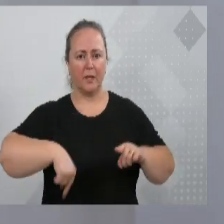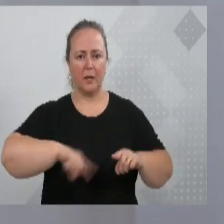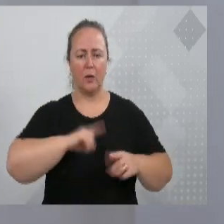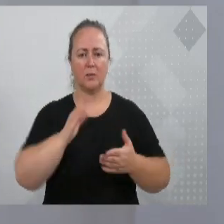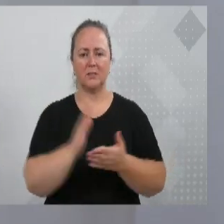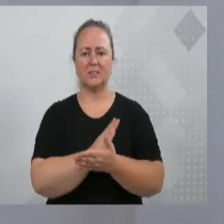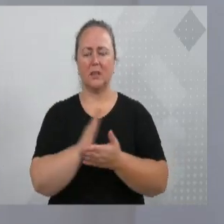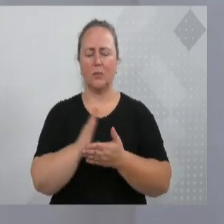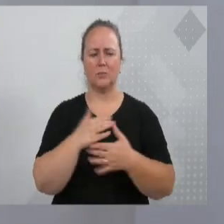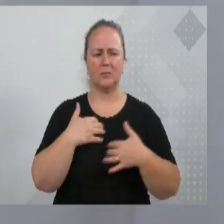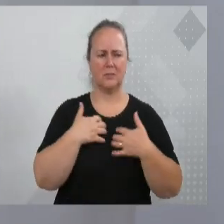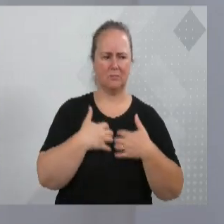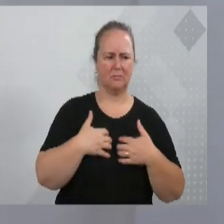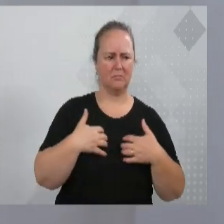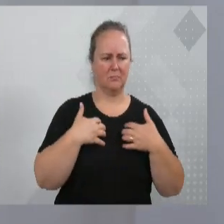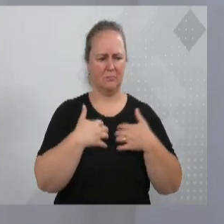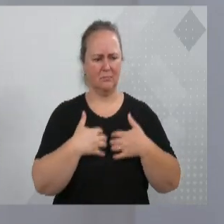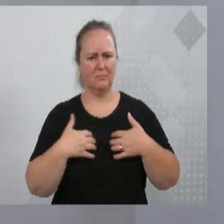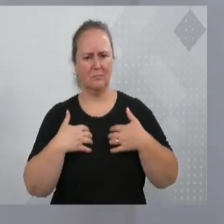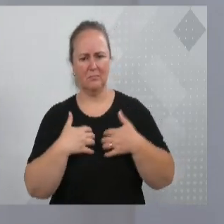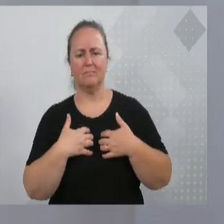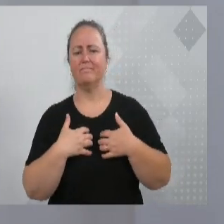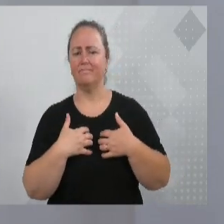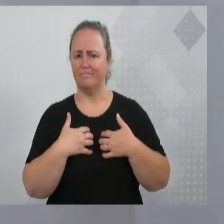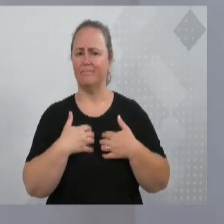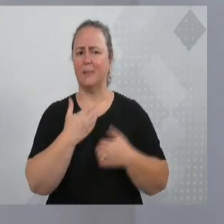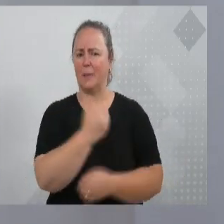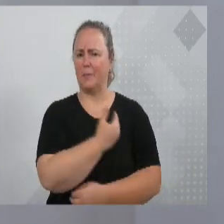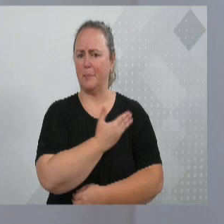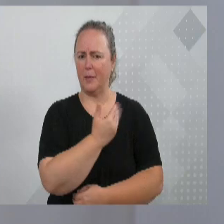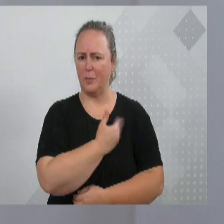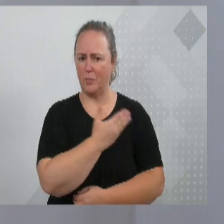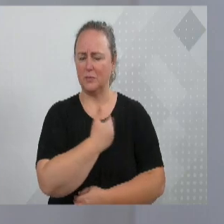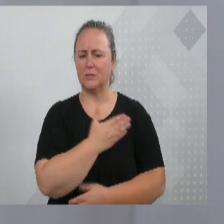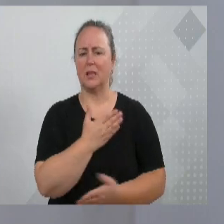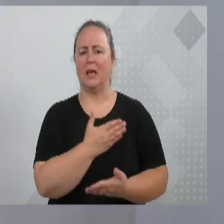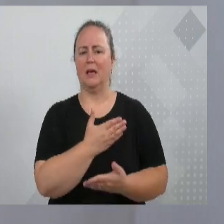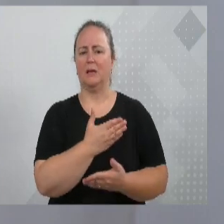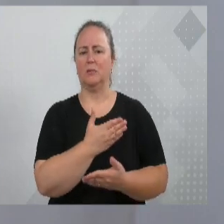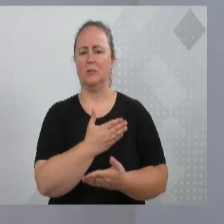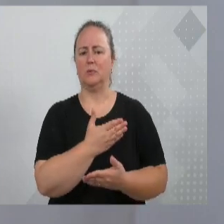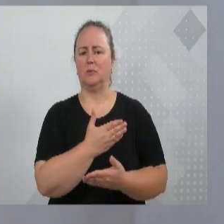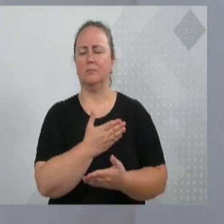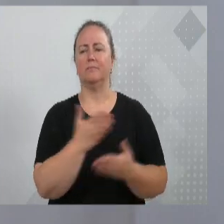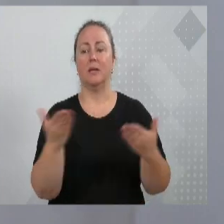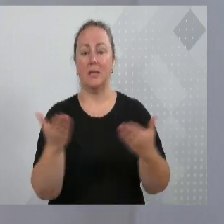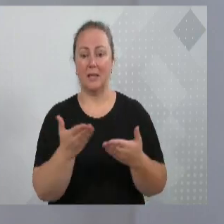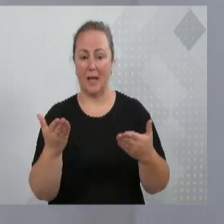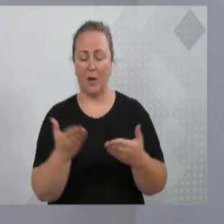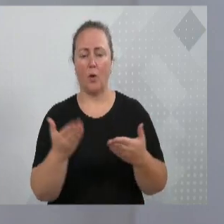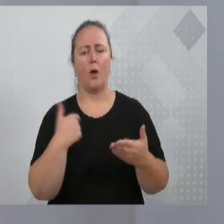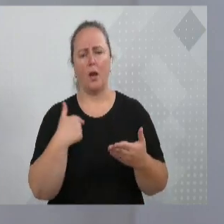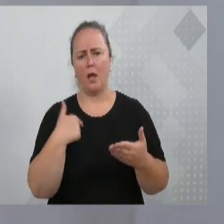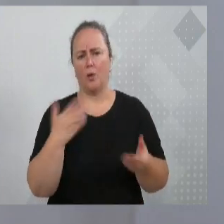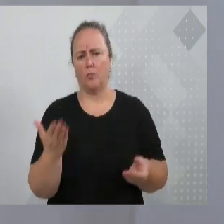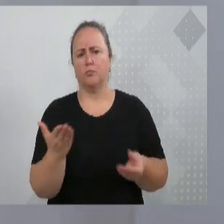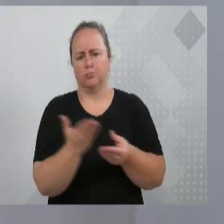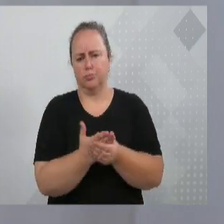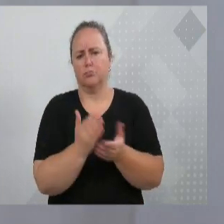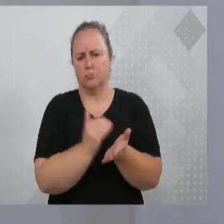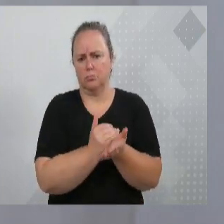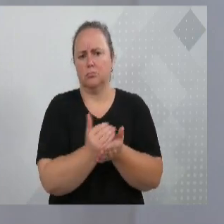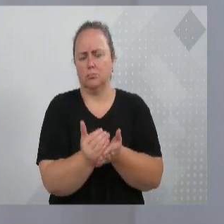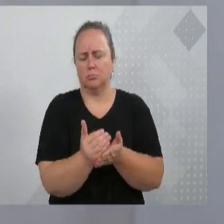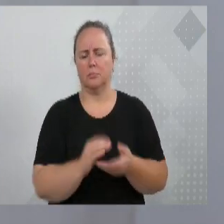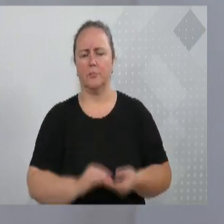situações aqui vamos vítimas de algumas questões de preconceito de homofobia e eu tô dando encaminhamento em todas elas e ontem tive também